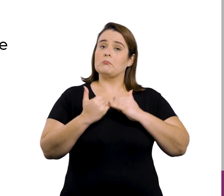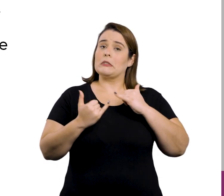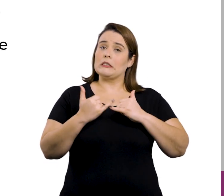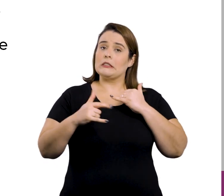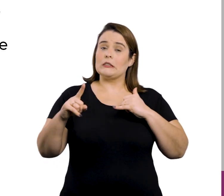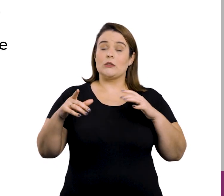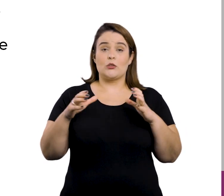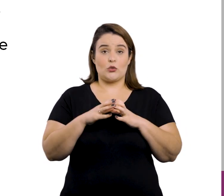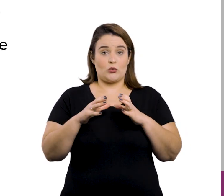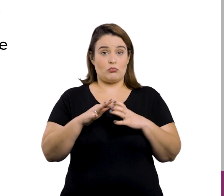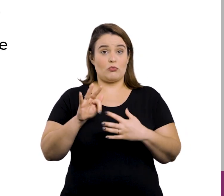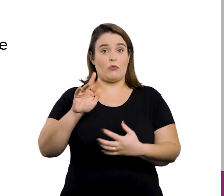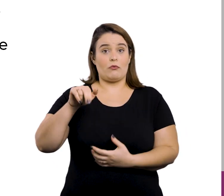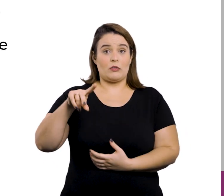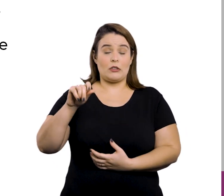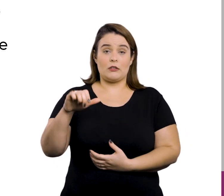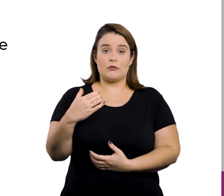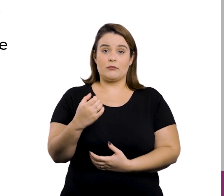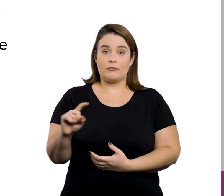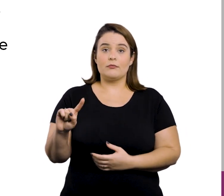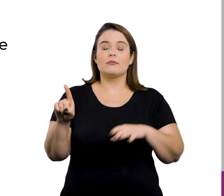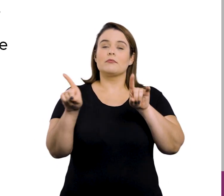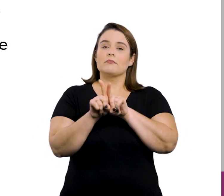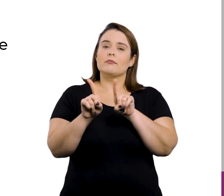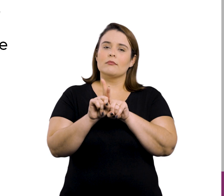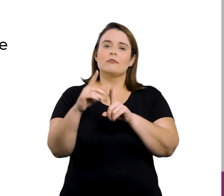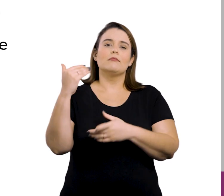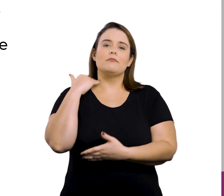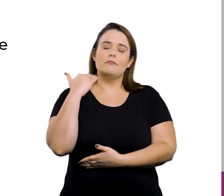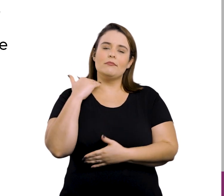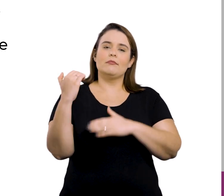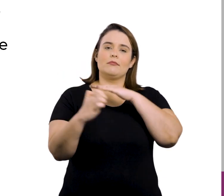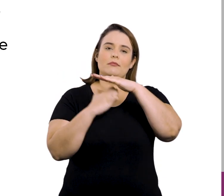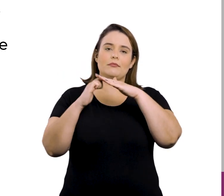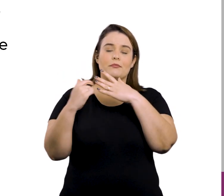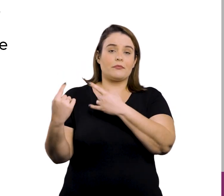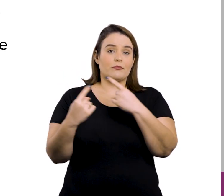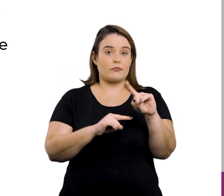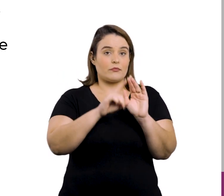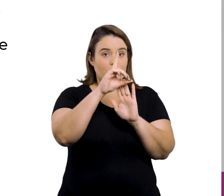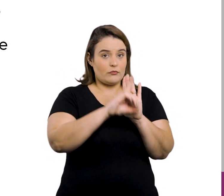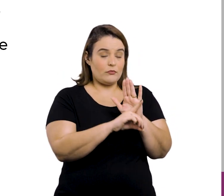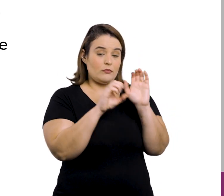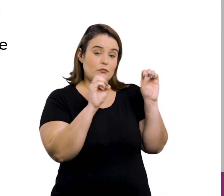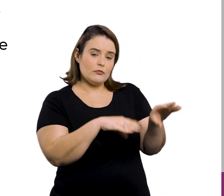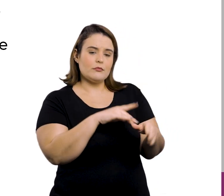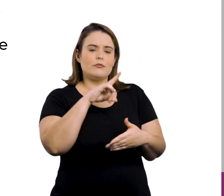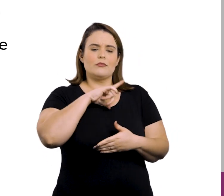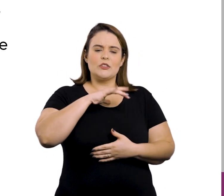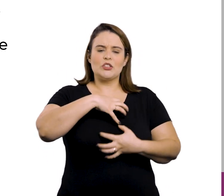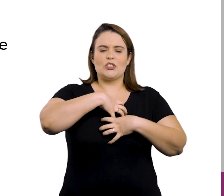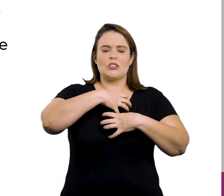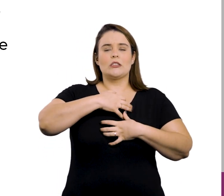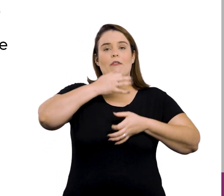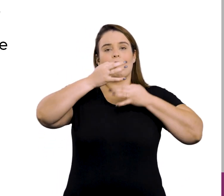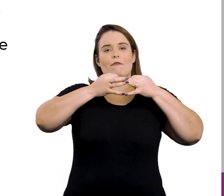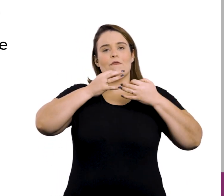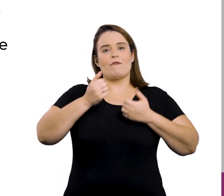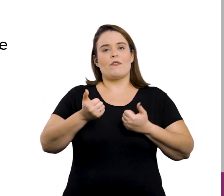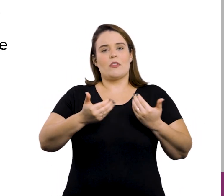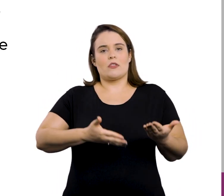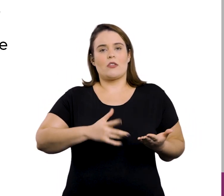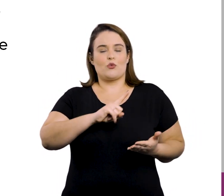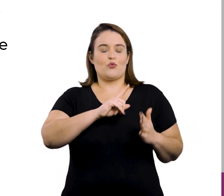parecer que este grupo de fundações e institutos bancários e empresariais contrários ao direito à educação tem um discurso